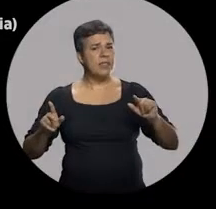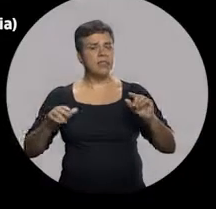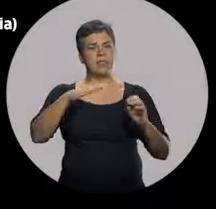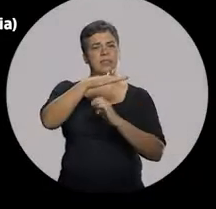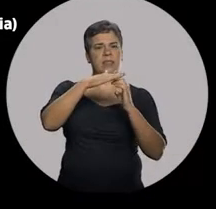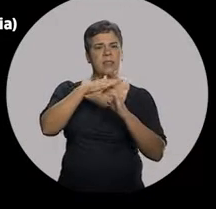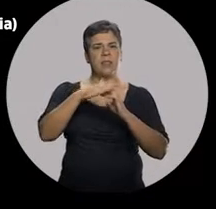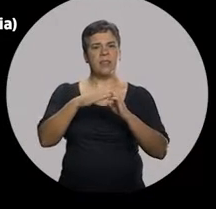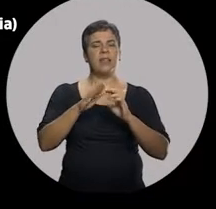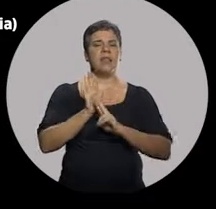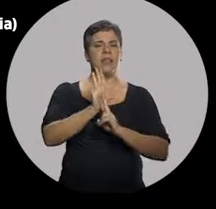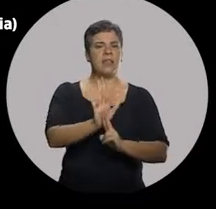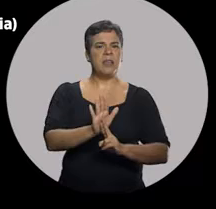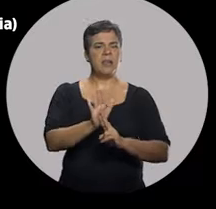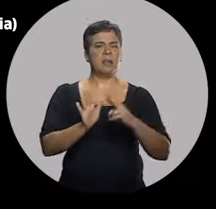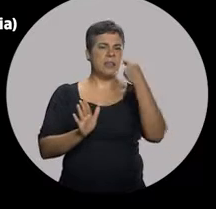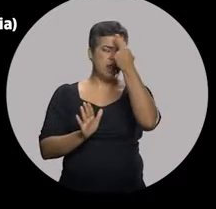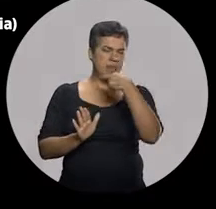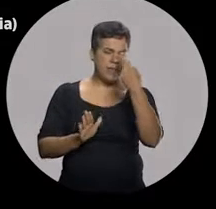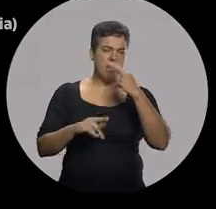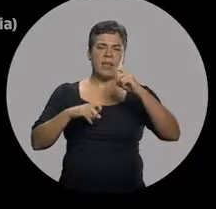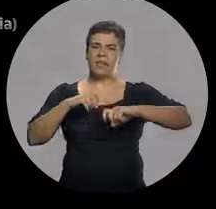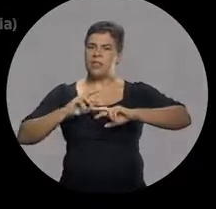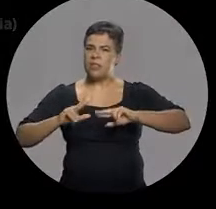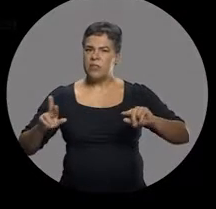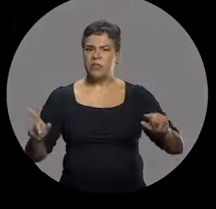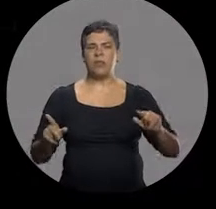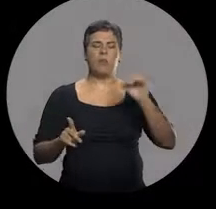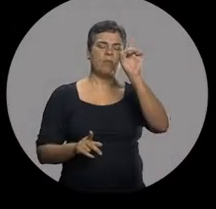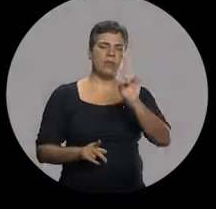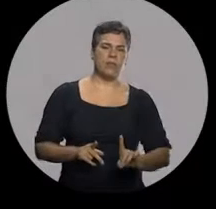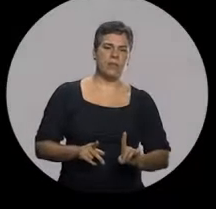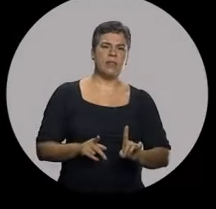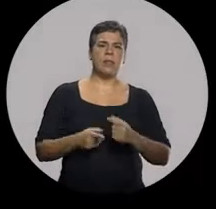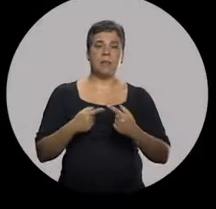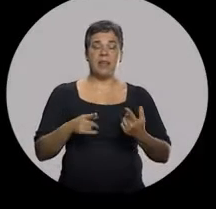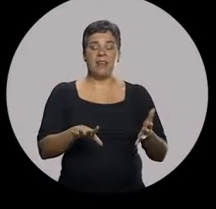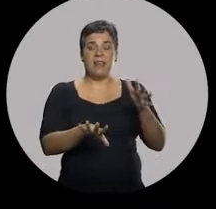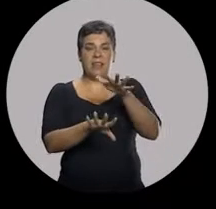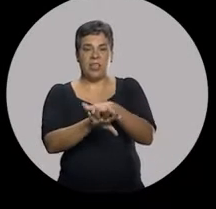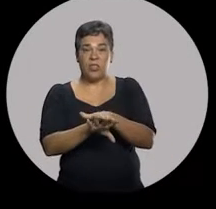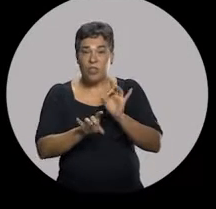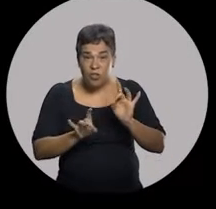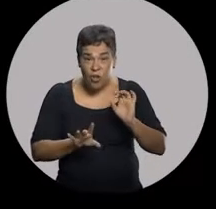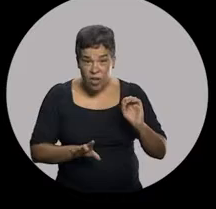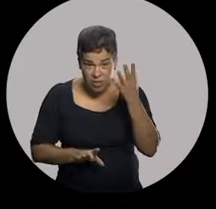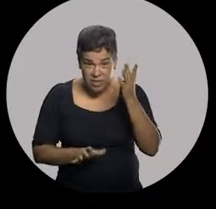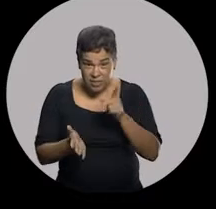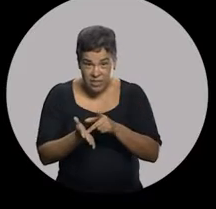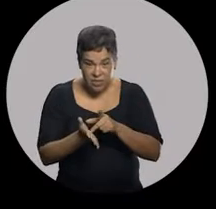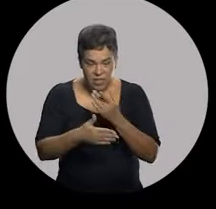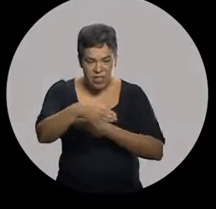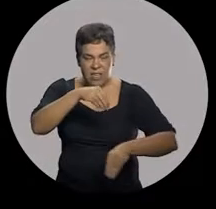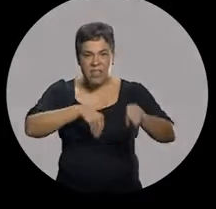Diversidade é ter na sua empresa pessoas que representem diversas cores, orientação sexual ou deficiência. Mas a inclusão só acontece de